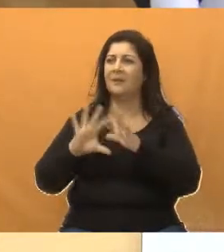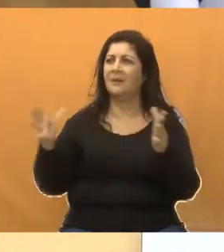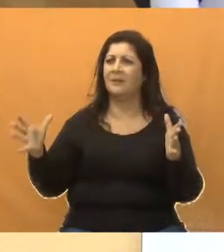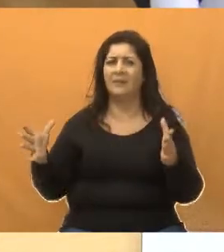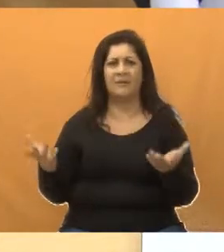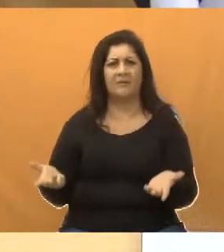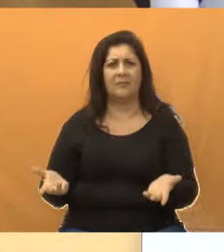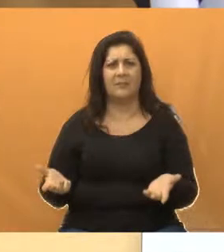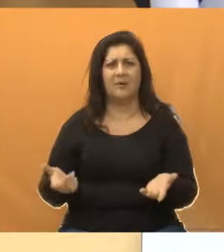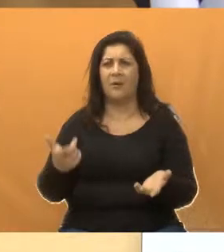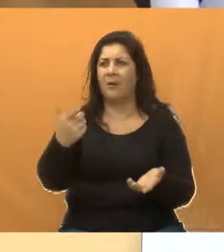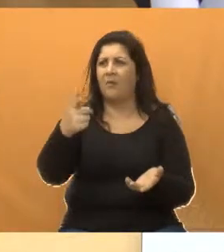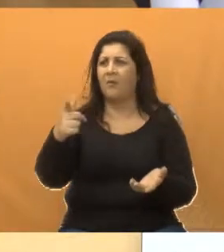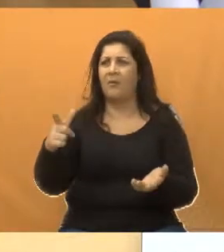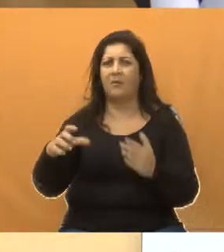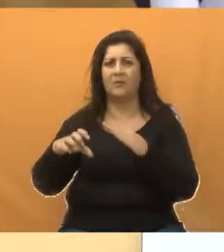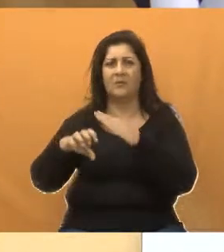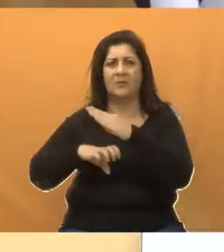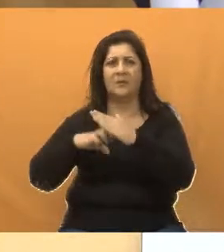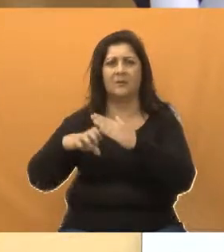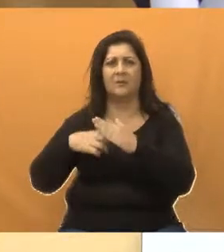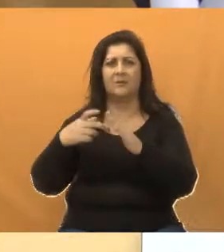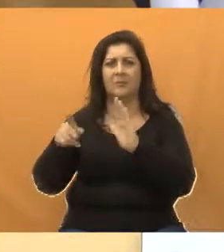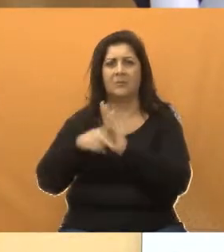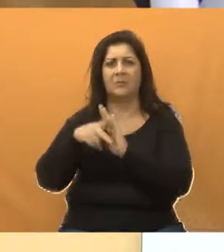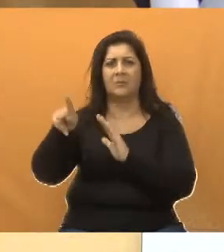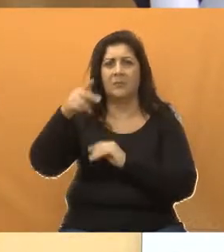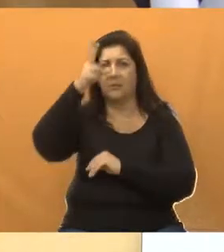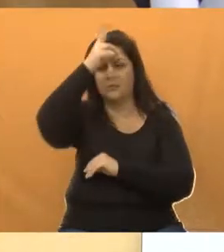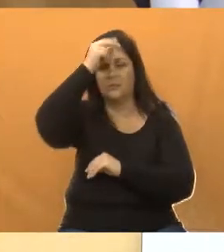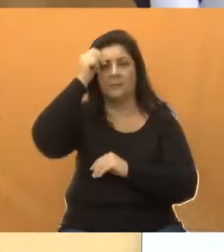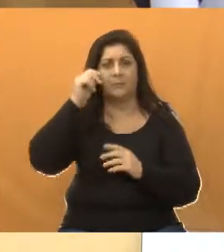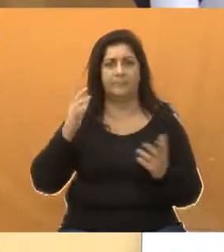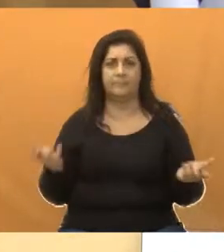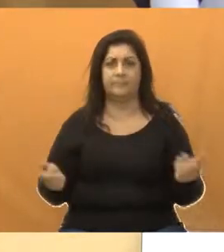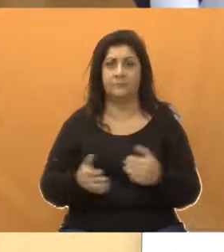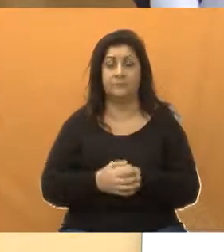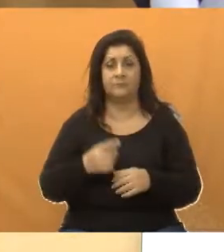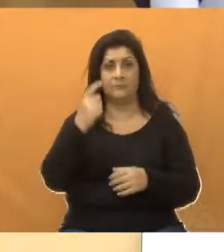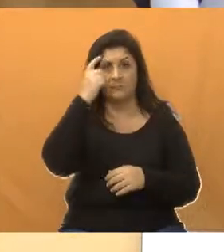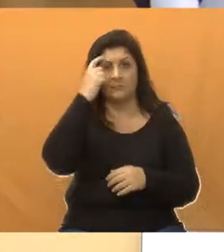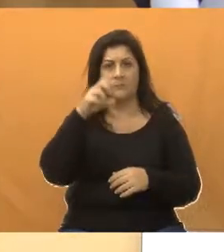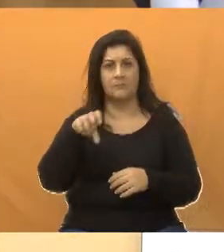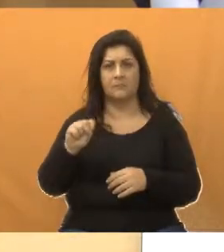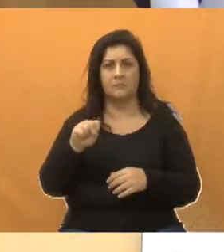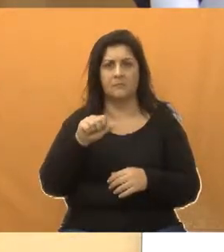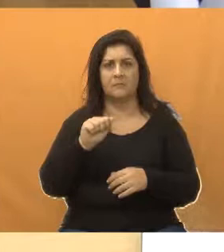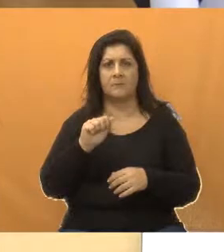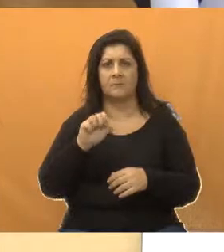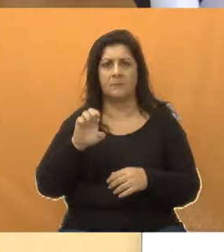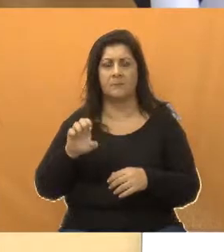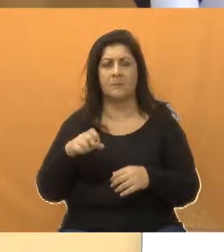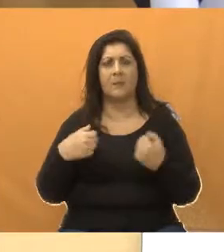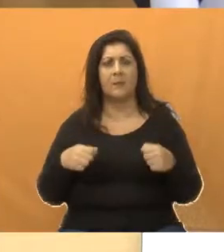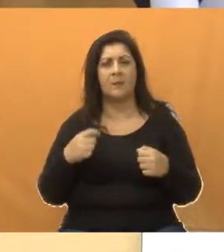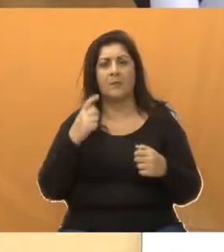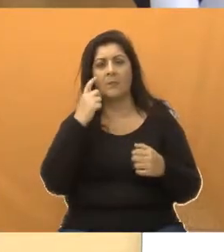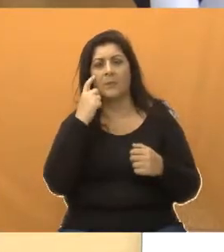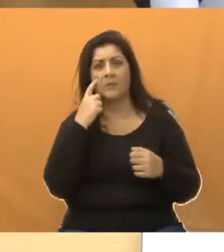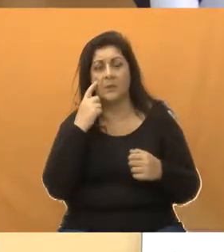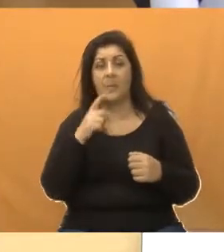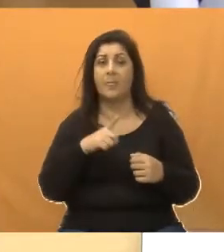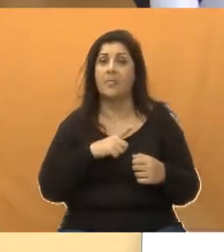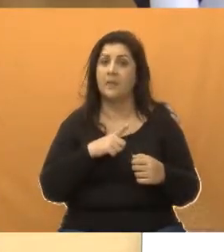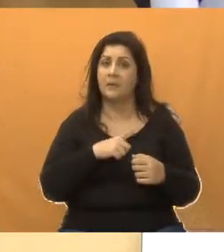assim com os demais órgãos públicos da nossa cidade? Eu penso que o SAI precisa caminhar para isso, criar uma